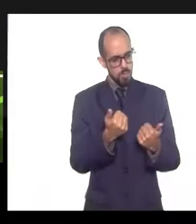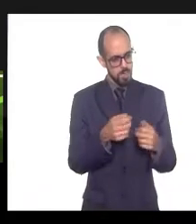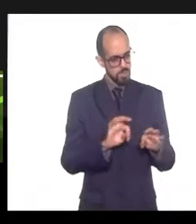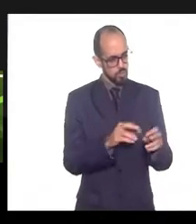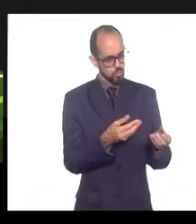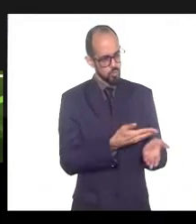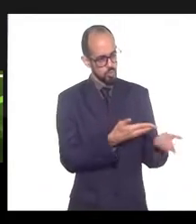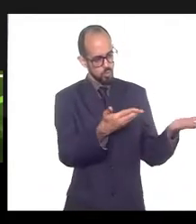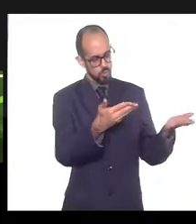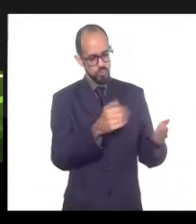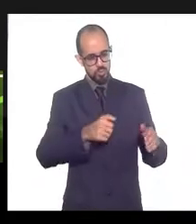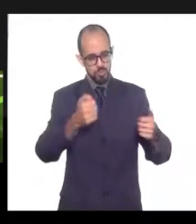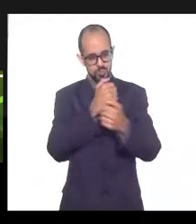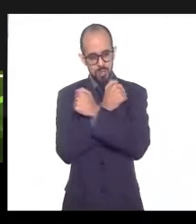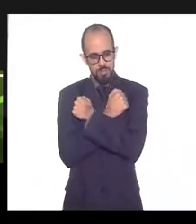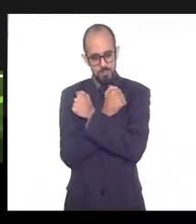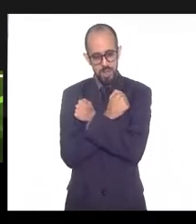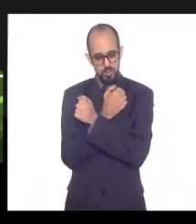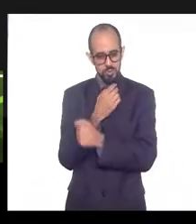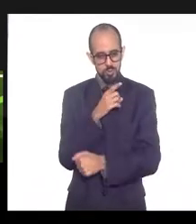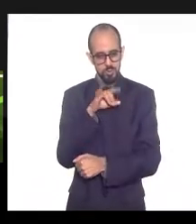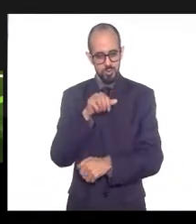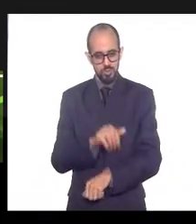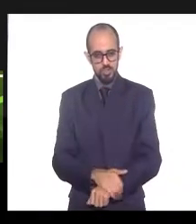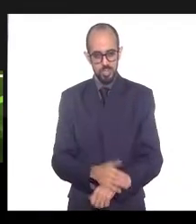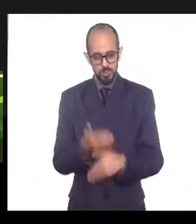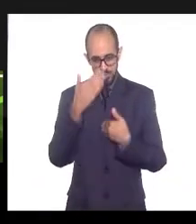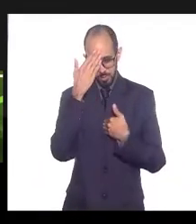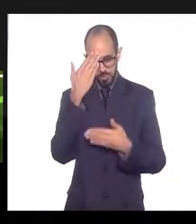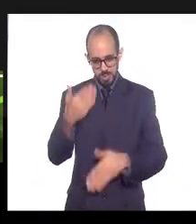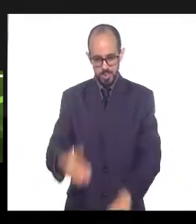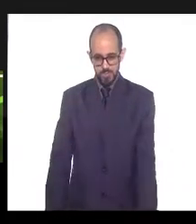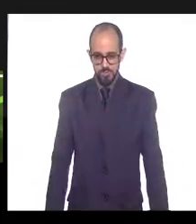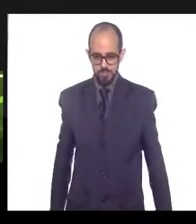Um grande abraço e um bom dia. Obrigado.